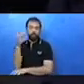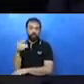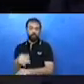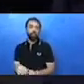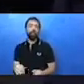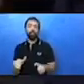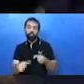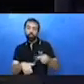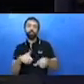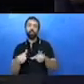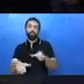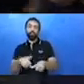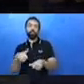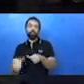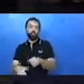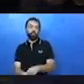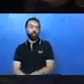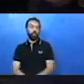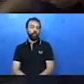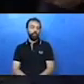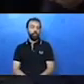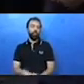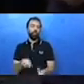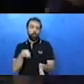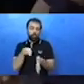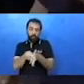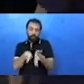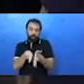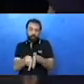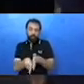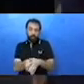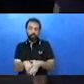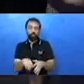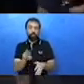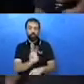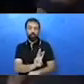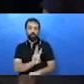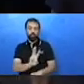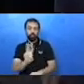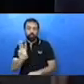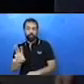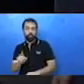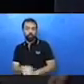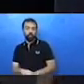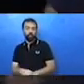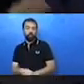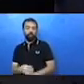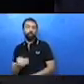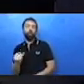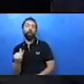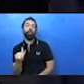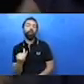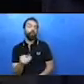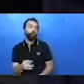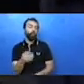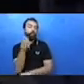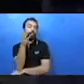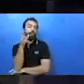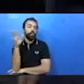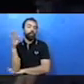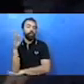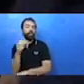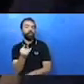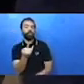Ó, nossa amiga aqui, ó. Pesquise no site indicado quantas bandeiras o Brasil já teve e apresente